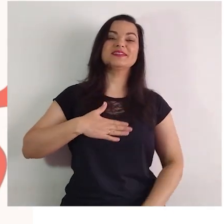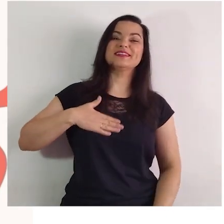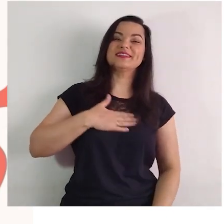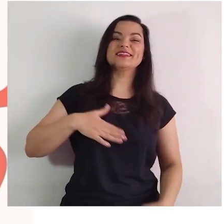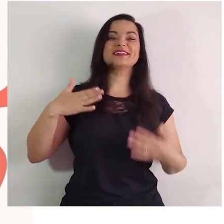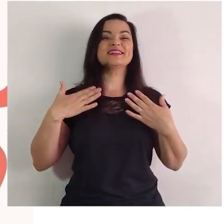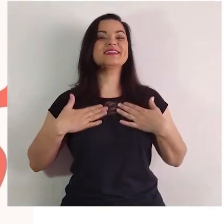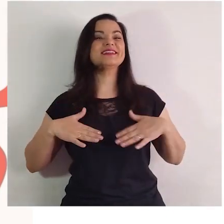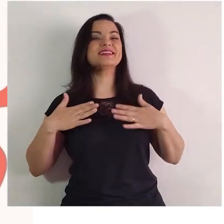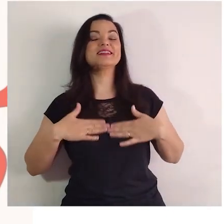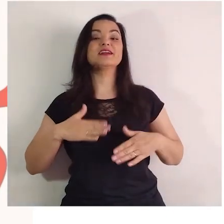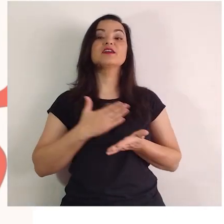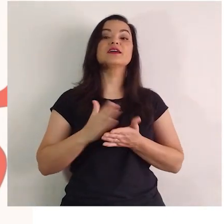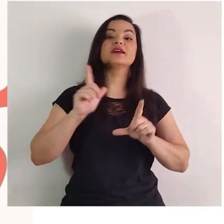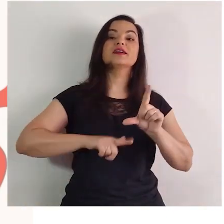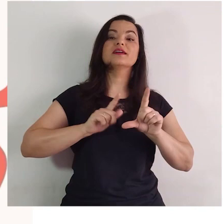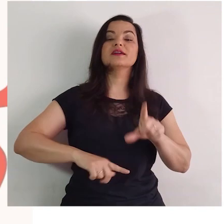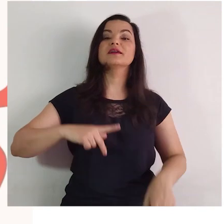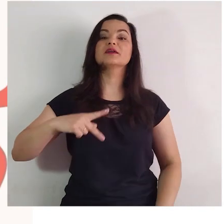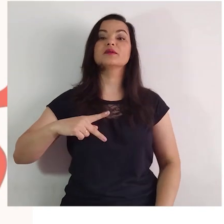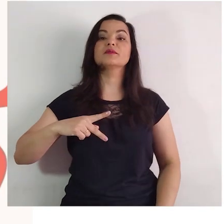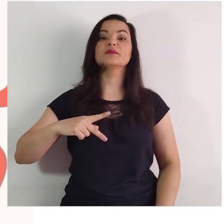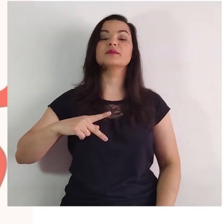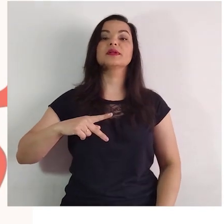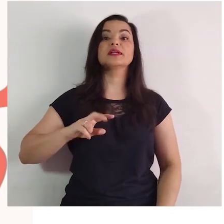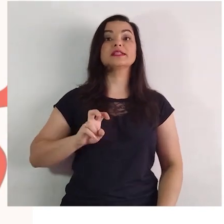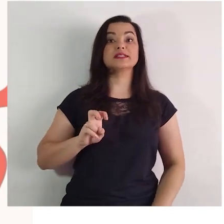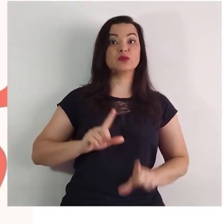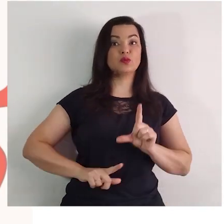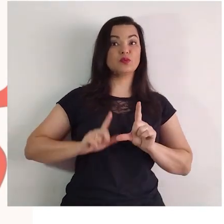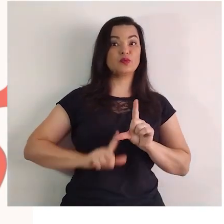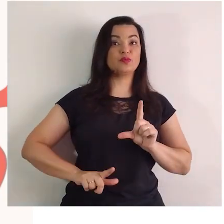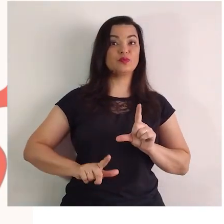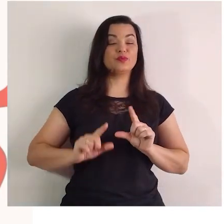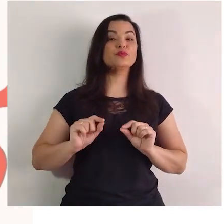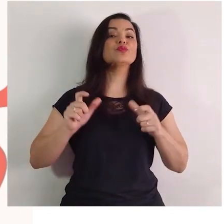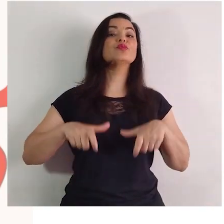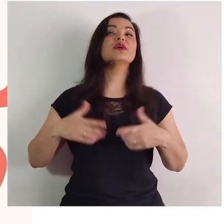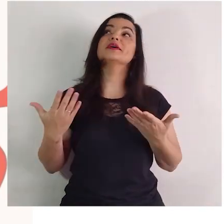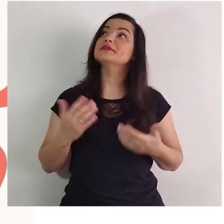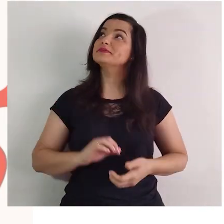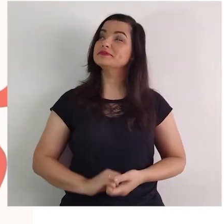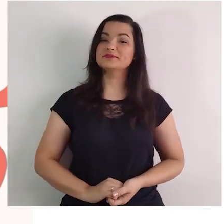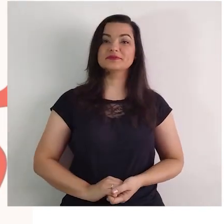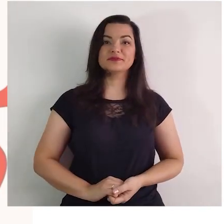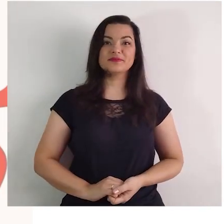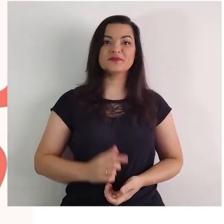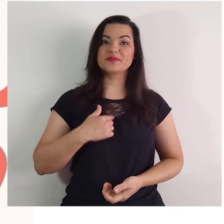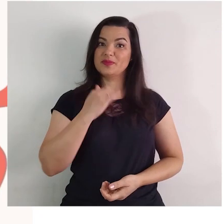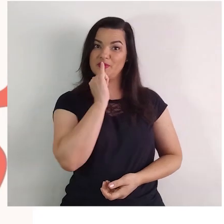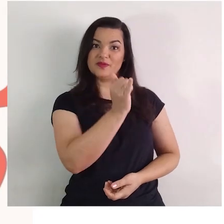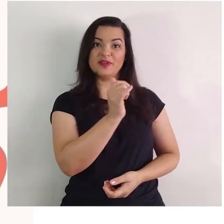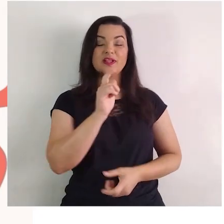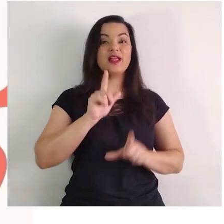lazer e começa com a letra P e tem 5 letras. Que lugar será esse?